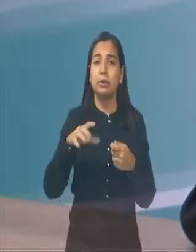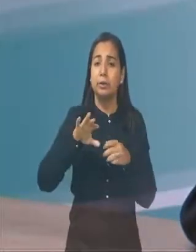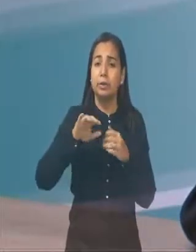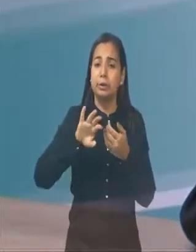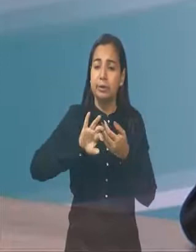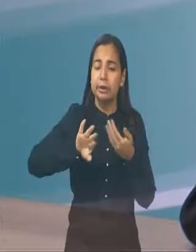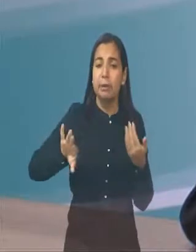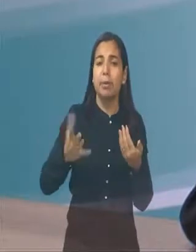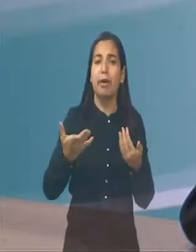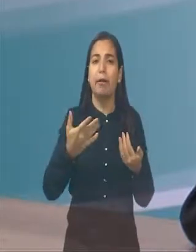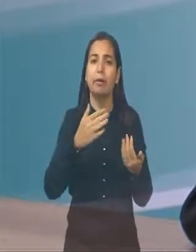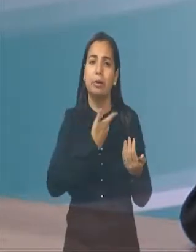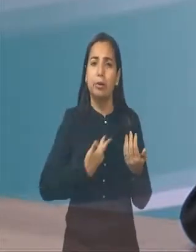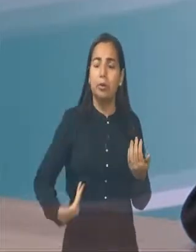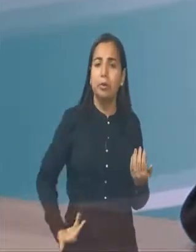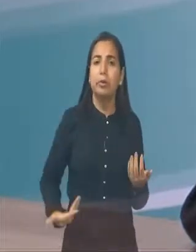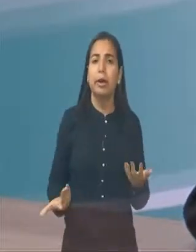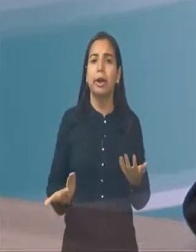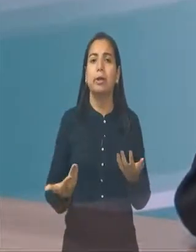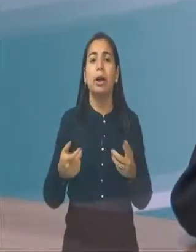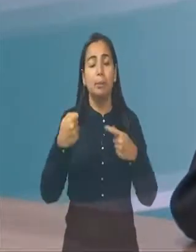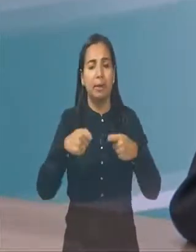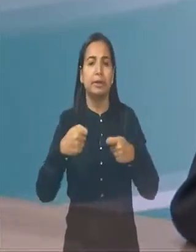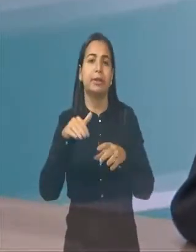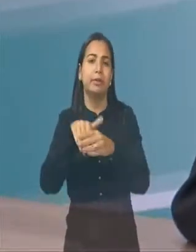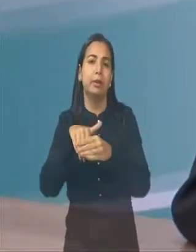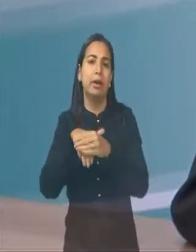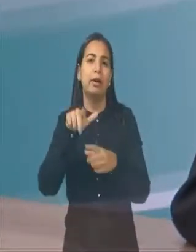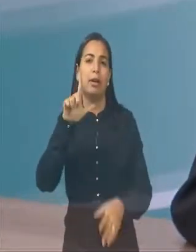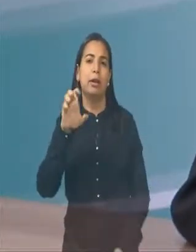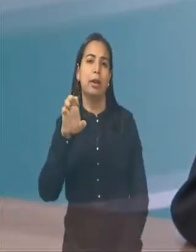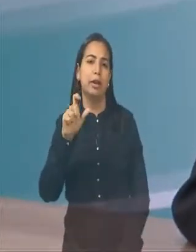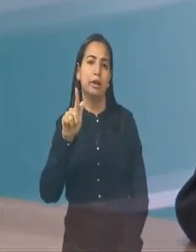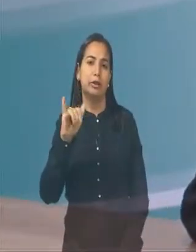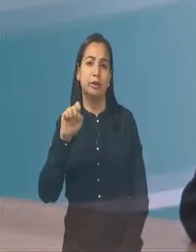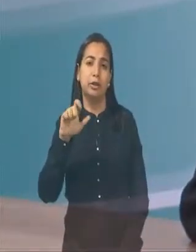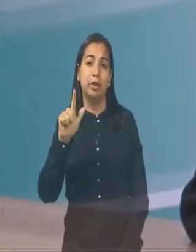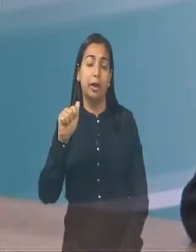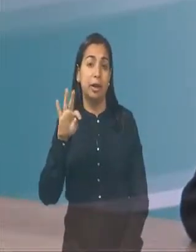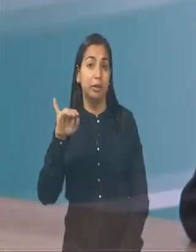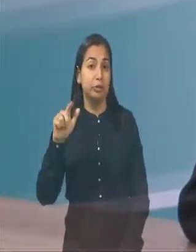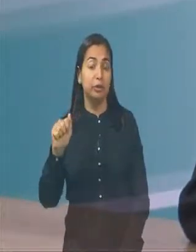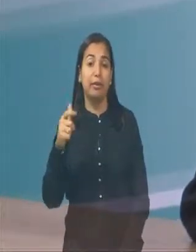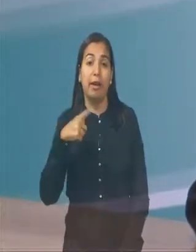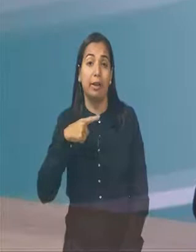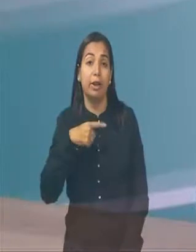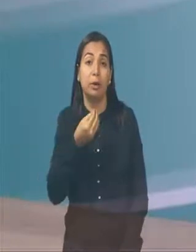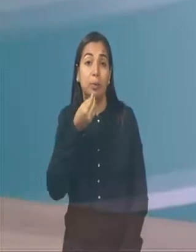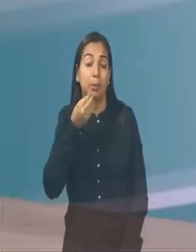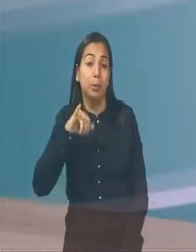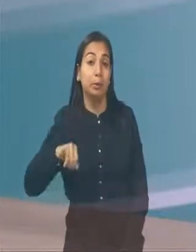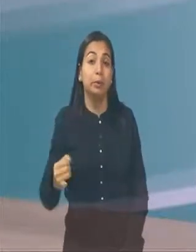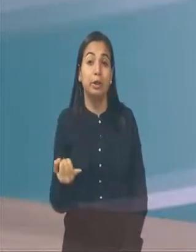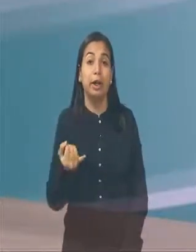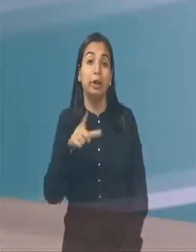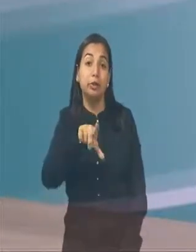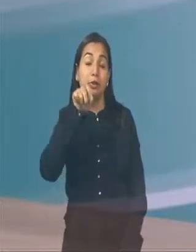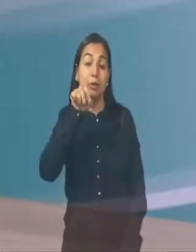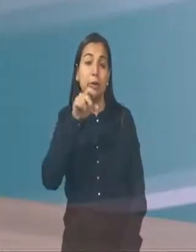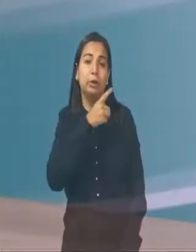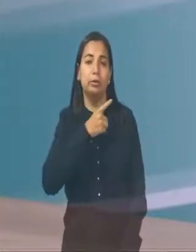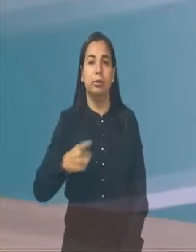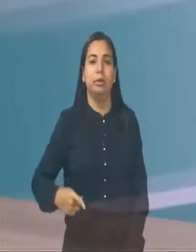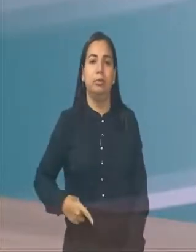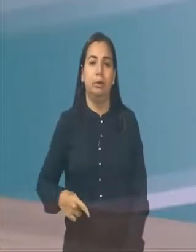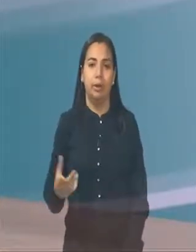eleição legislativa, entendeu? Aí você vai ter a oportunidade de escolher seu deputado. O pior que